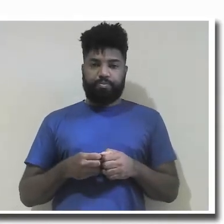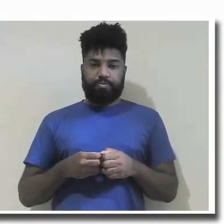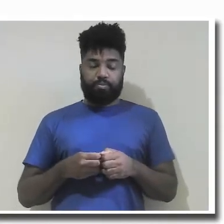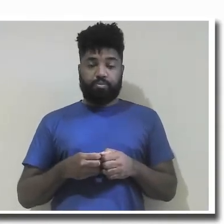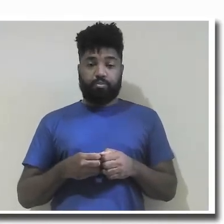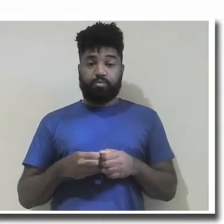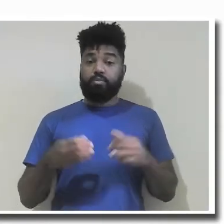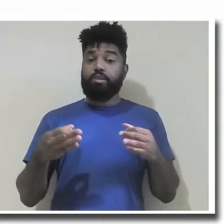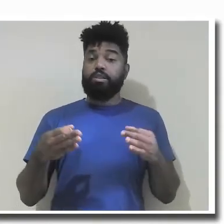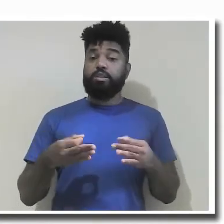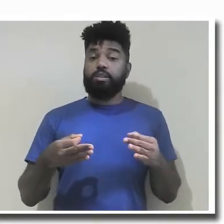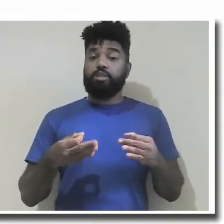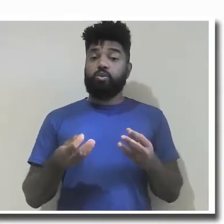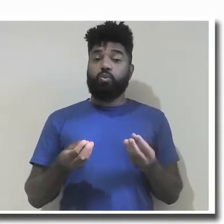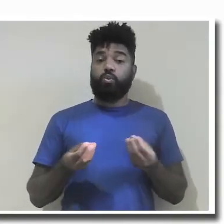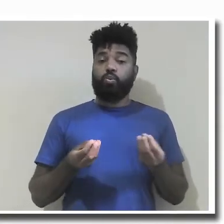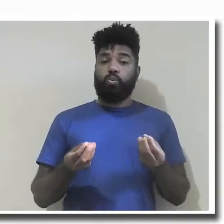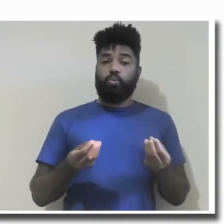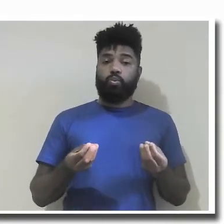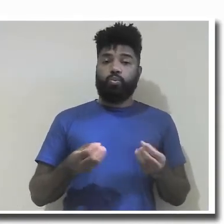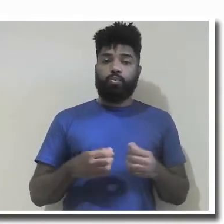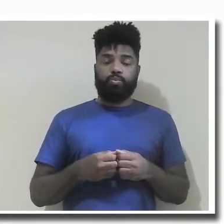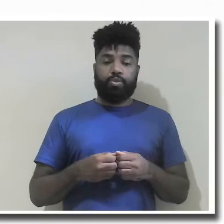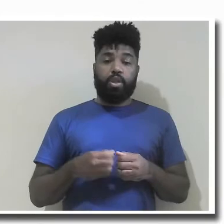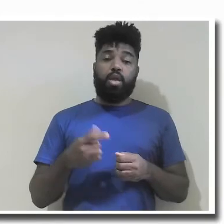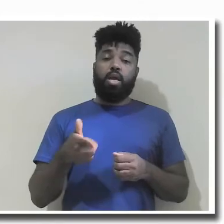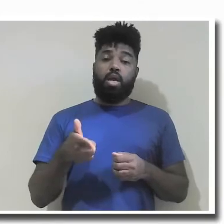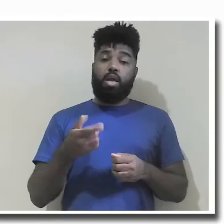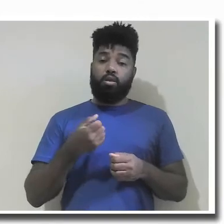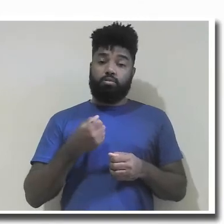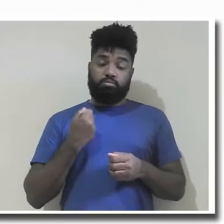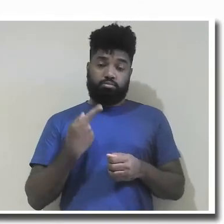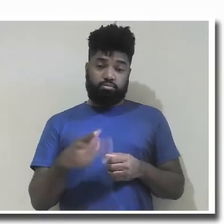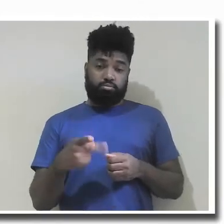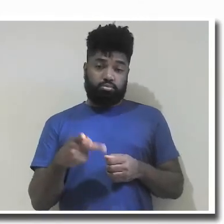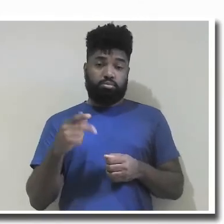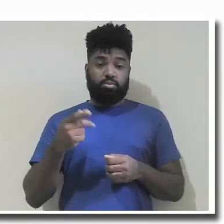é exatamente o valor A.